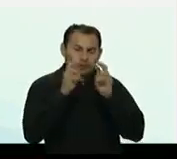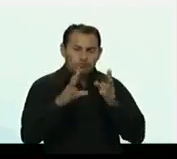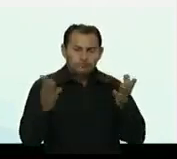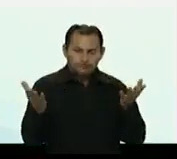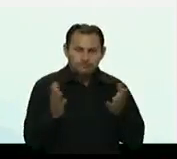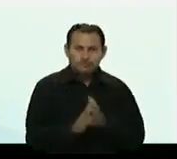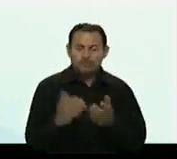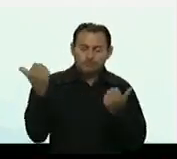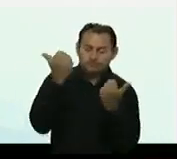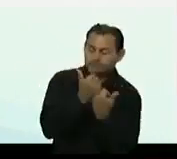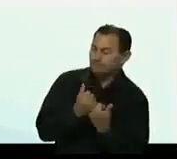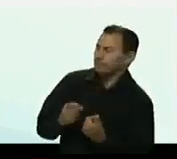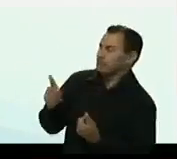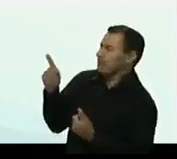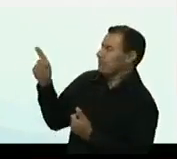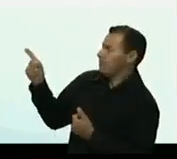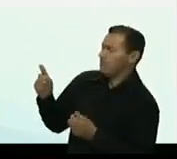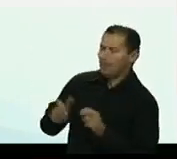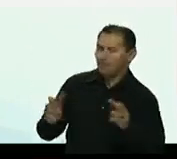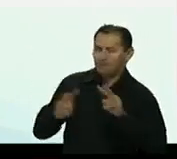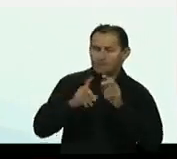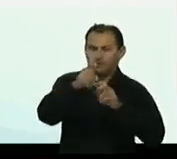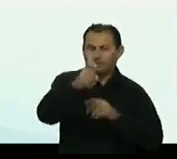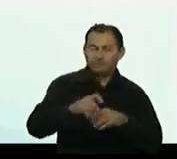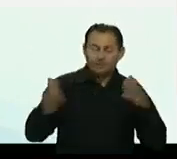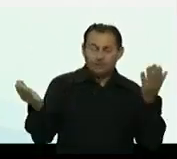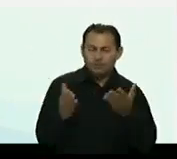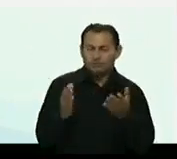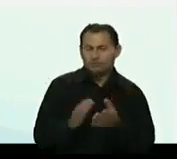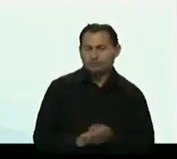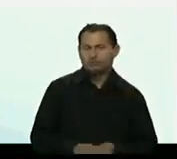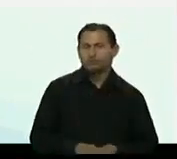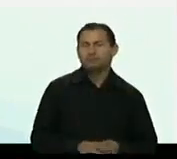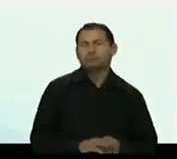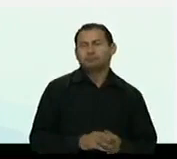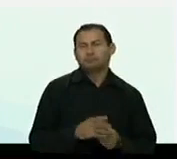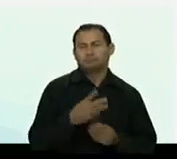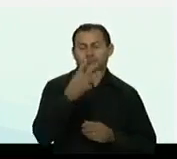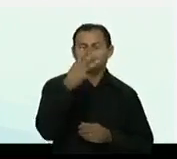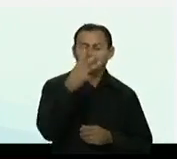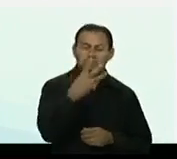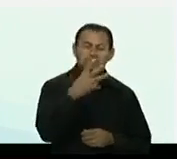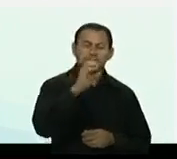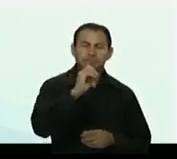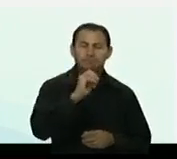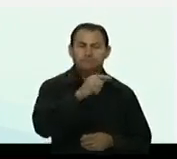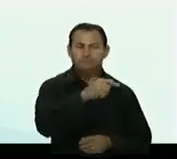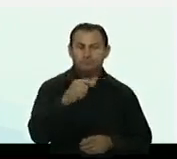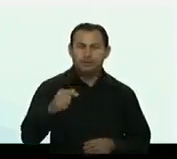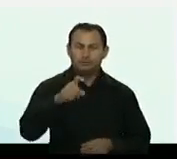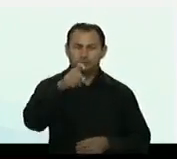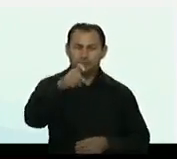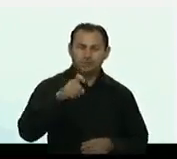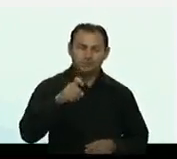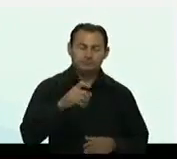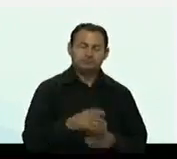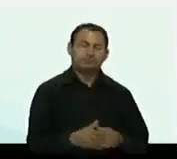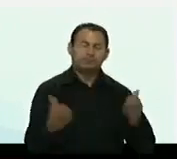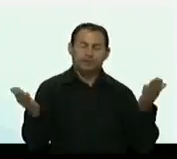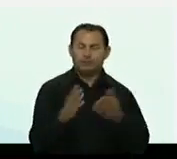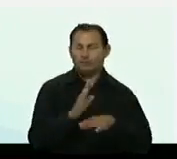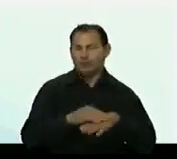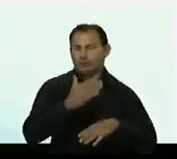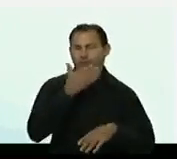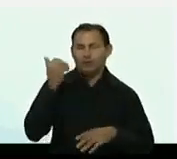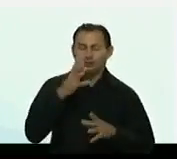Então, vamos substituir este valor. O valor de y agora é 30 menos x. Agora fica